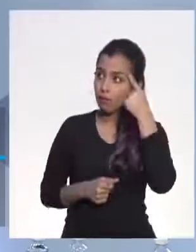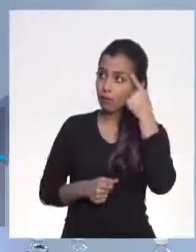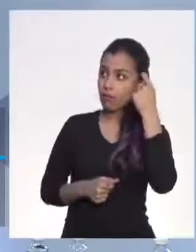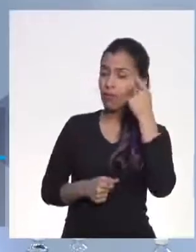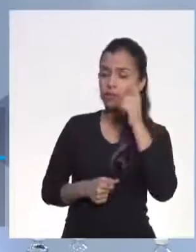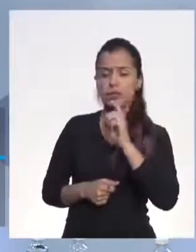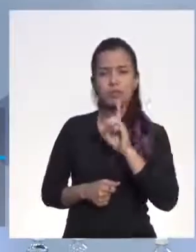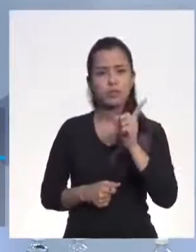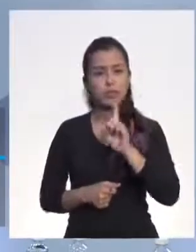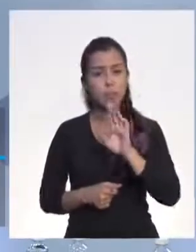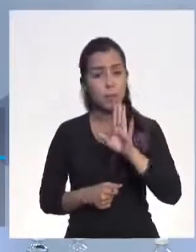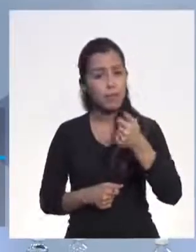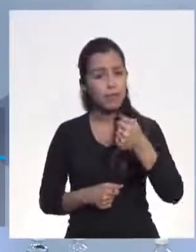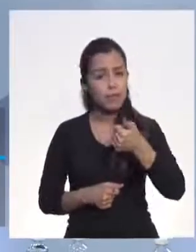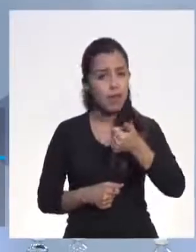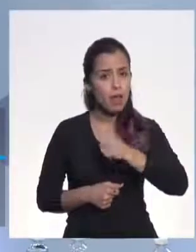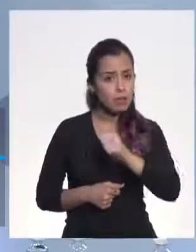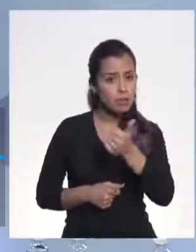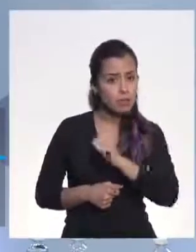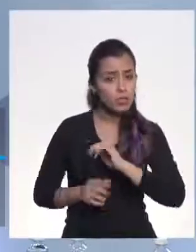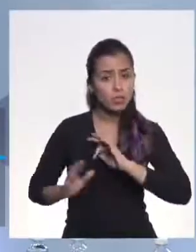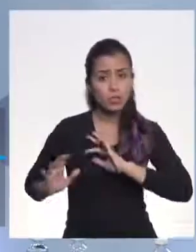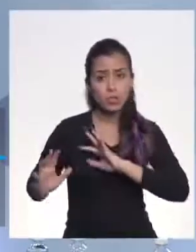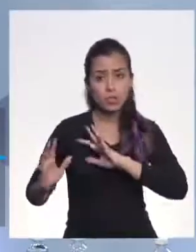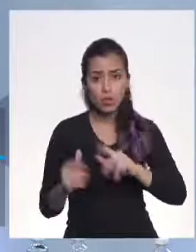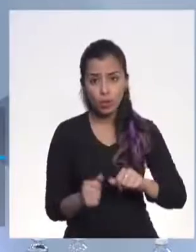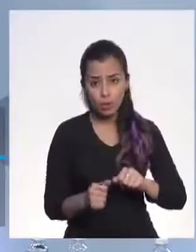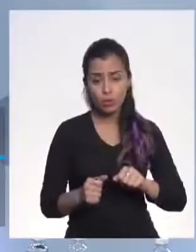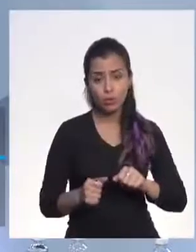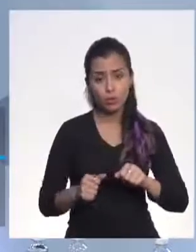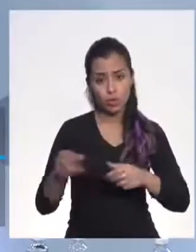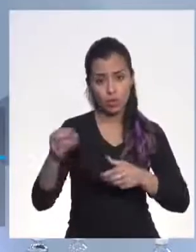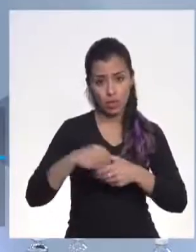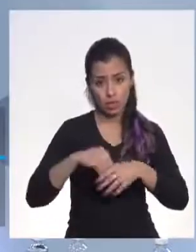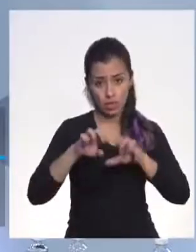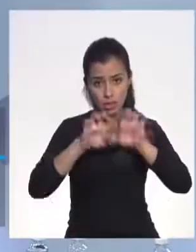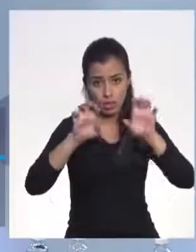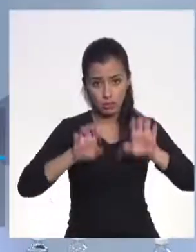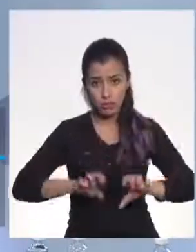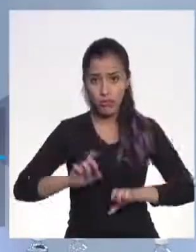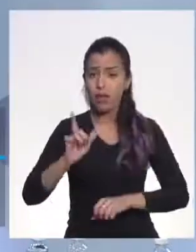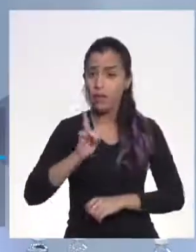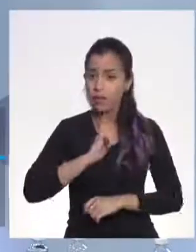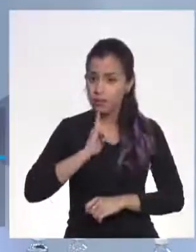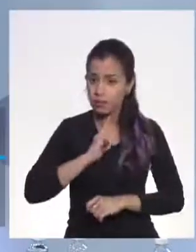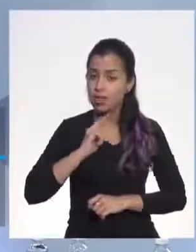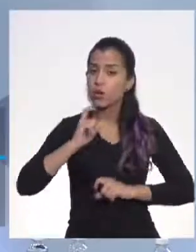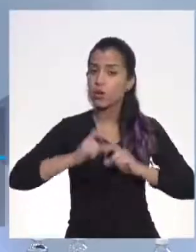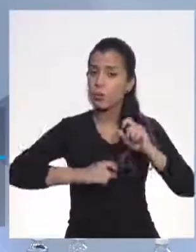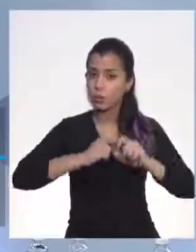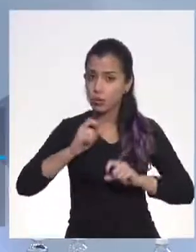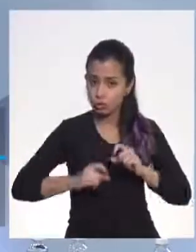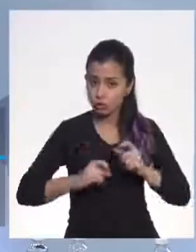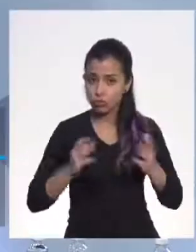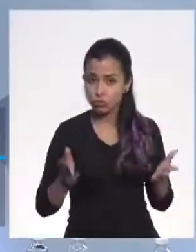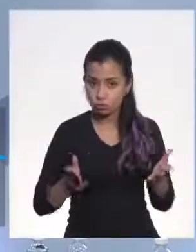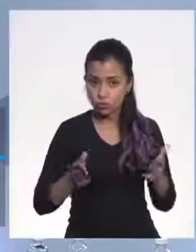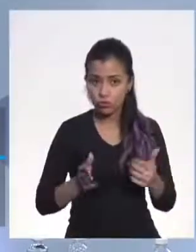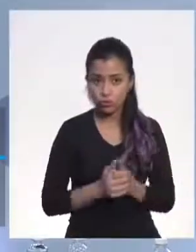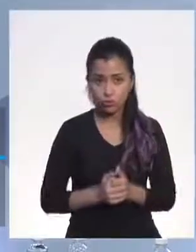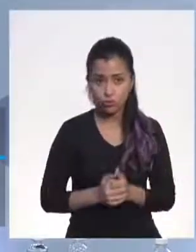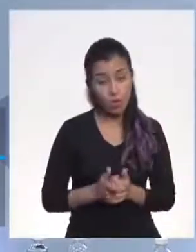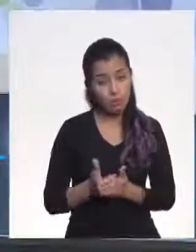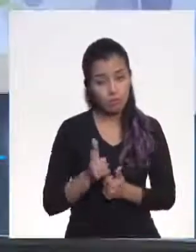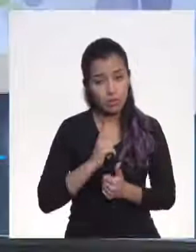soneto mas que vocês tem que analisar tudo dentro dessa estrutura tem ali porque não é o que tava na verdade